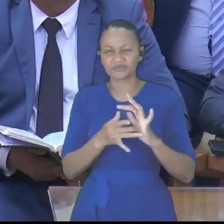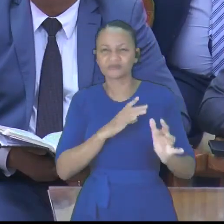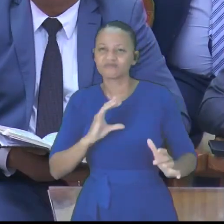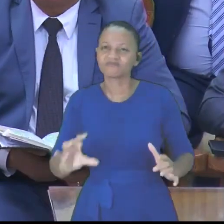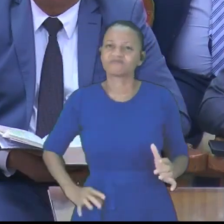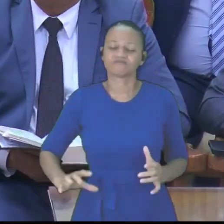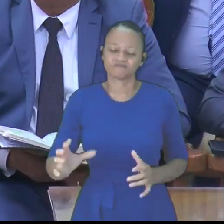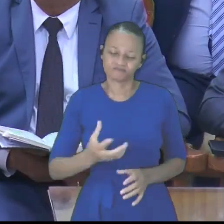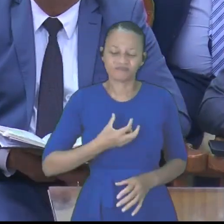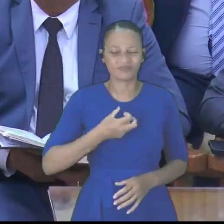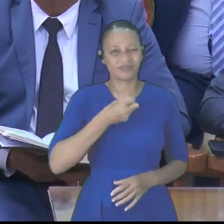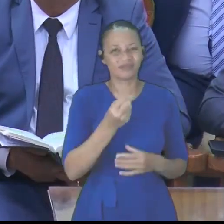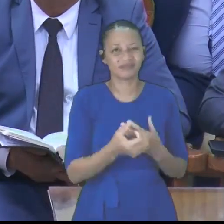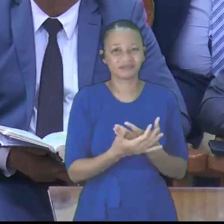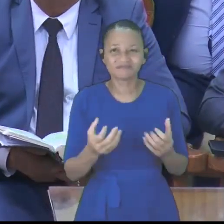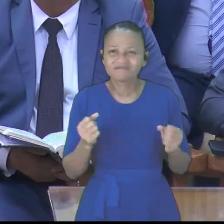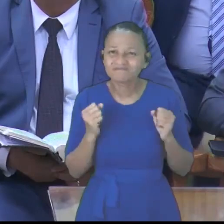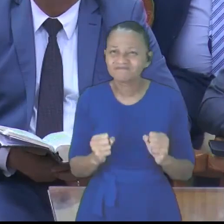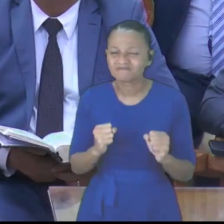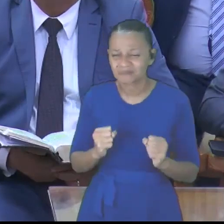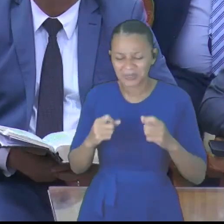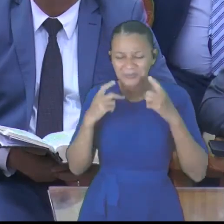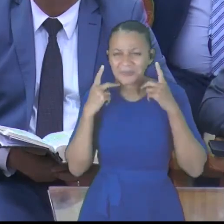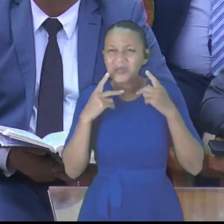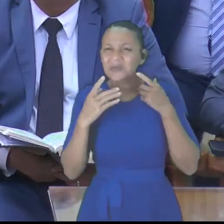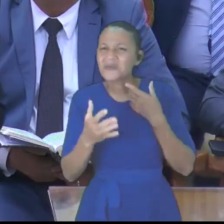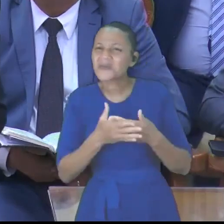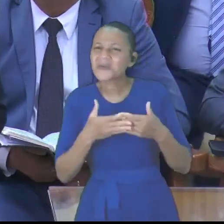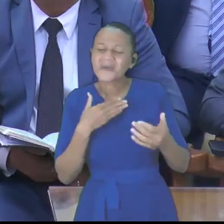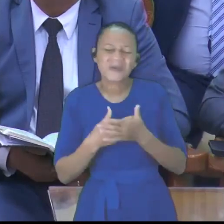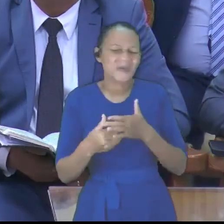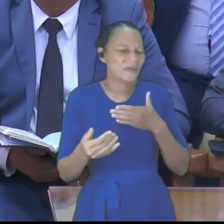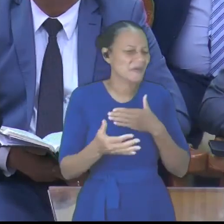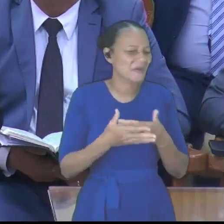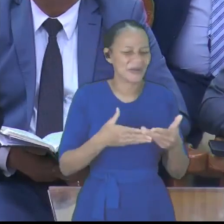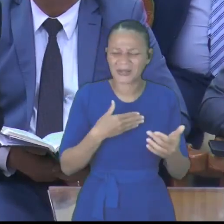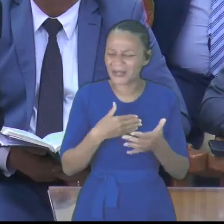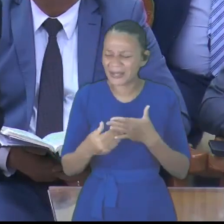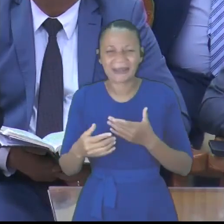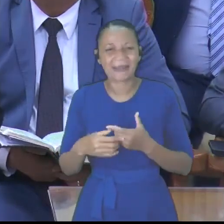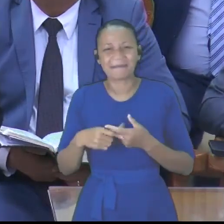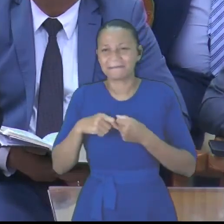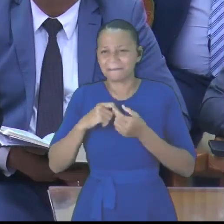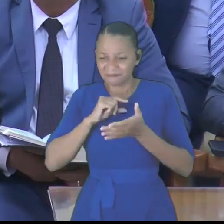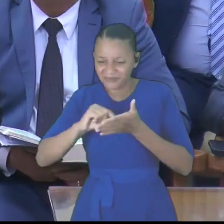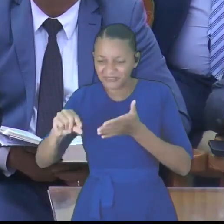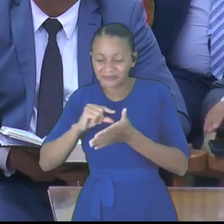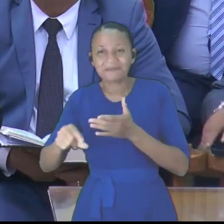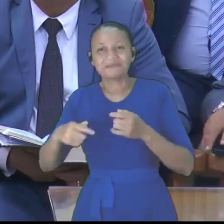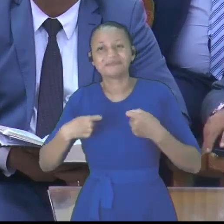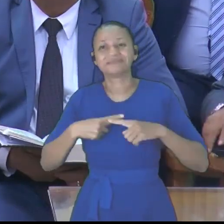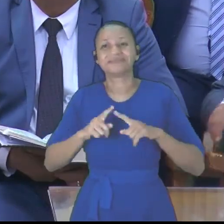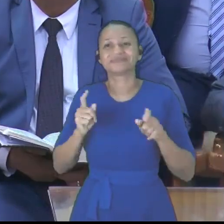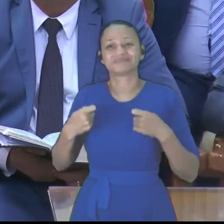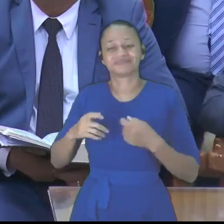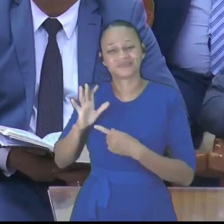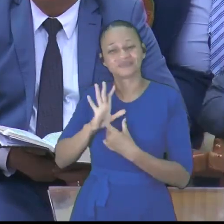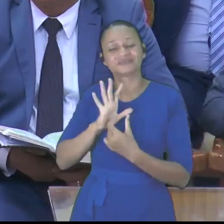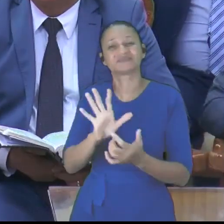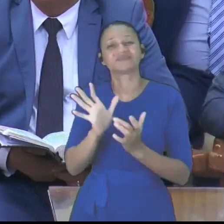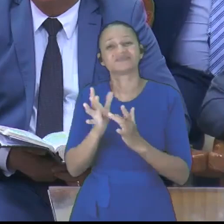do veneno da serpente. Você pode pregar em qualquer palavra do Antigo Testamento, desde que apresente Cristo.